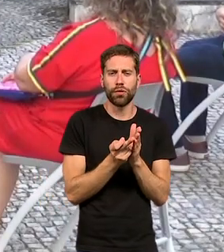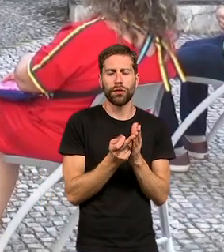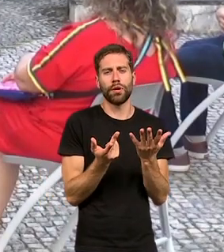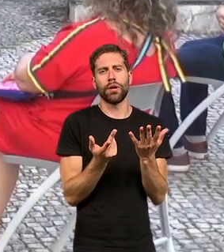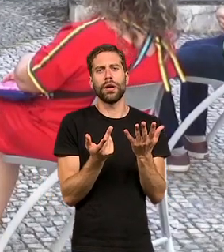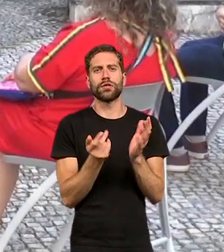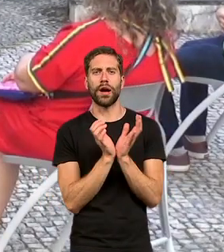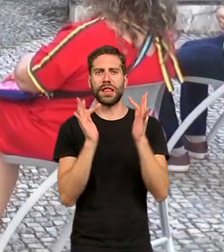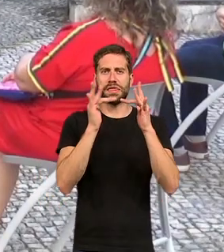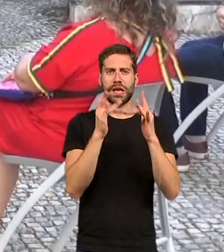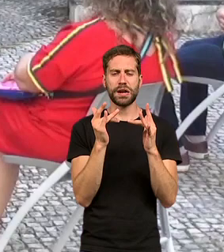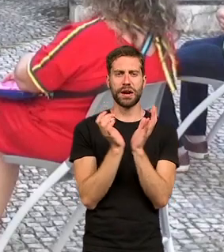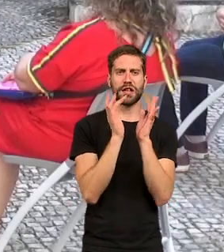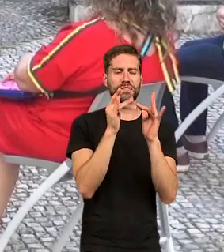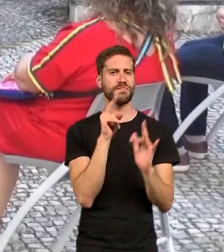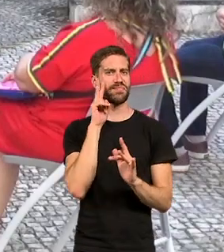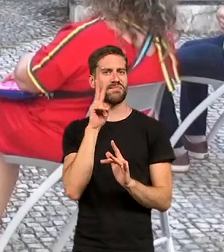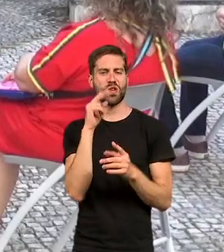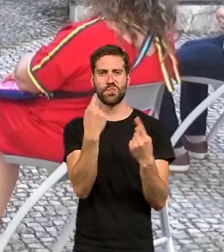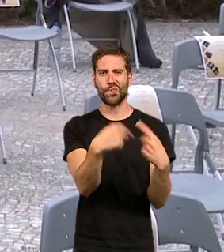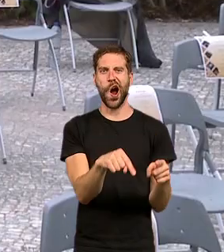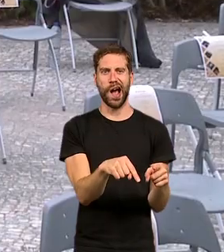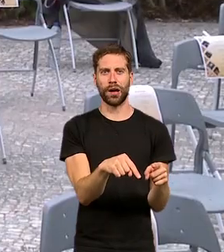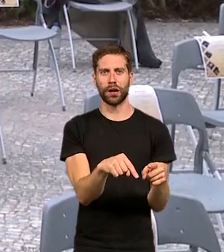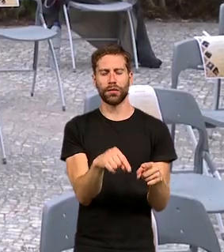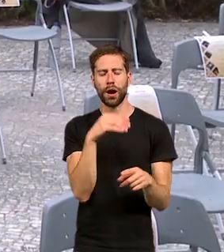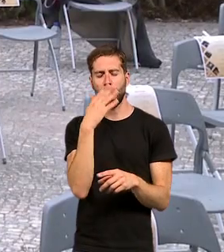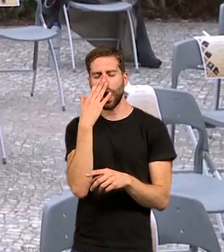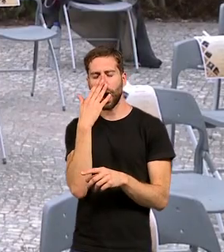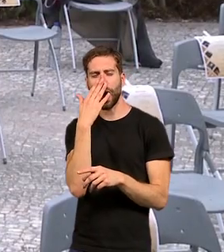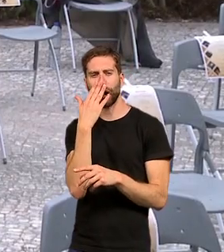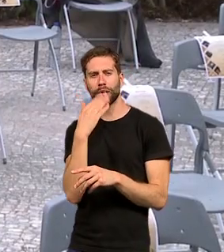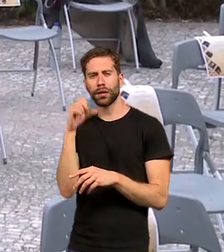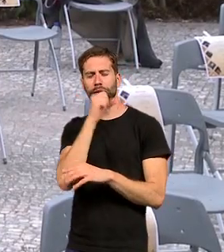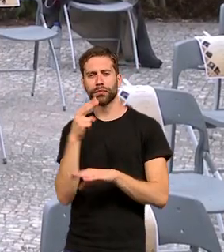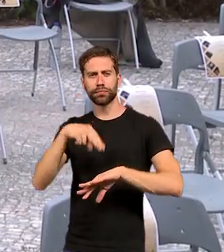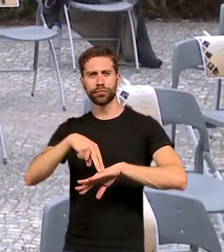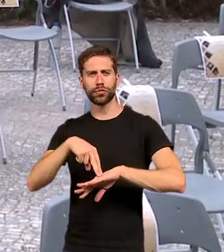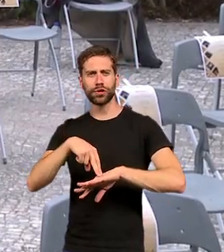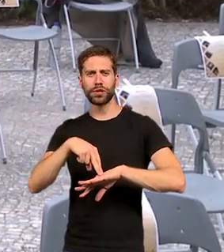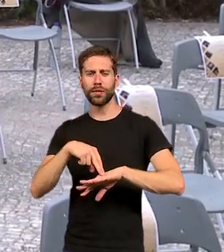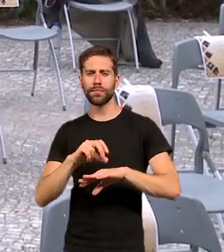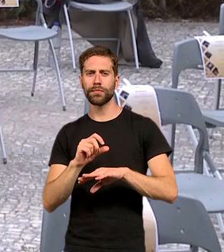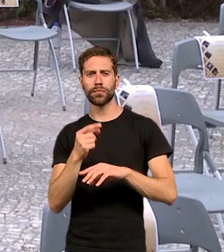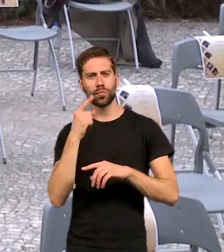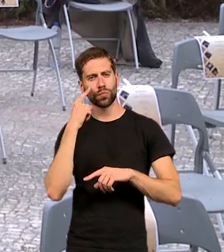uma forma muito interessante, é como se ouvíssemos pela primeira vez um concerto ao vivo.